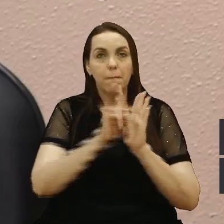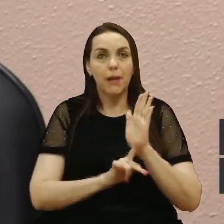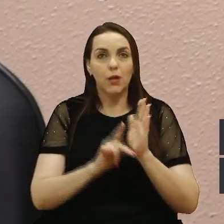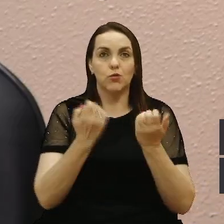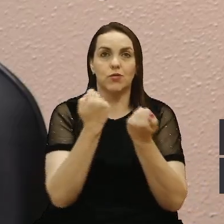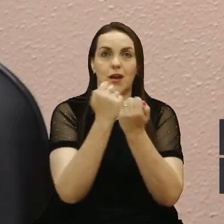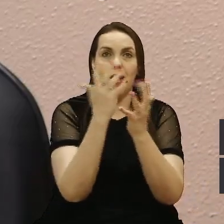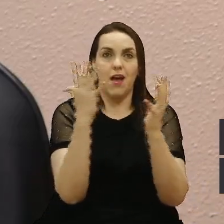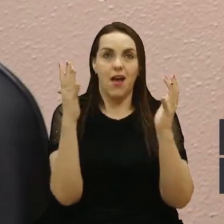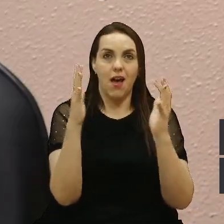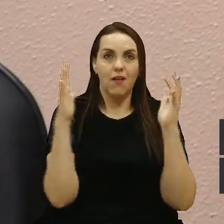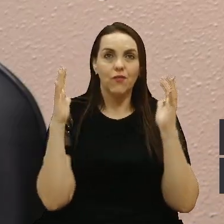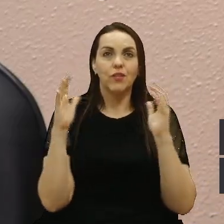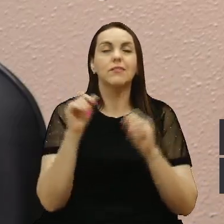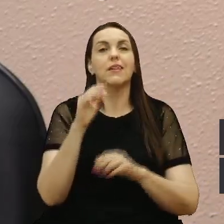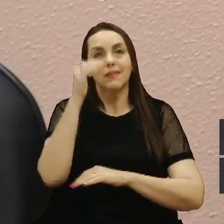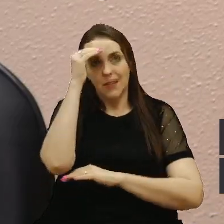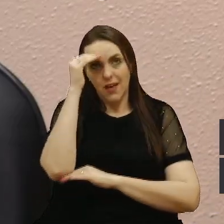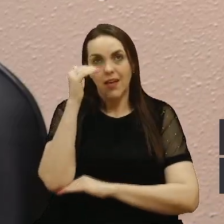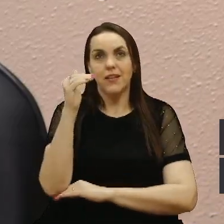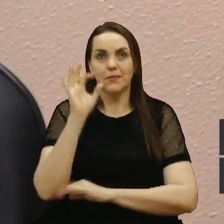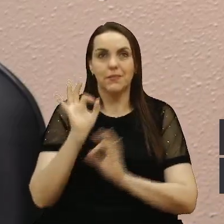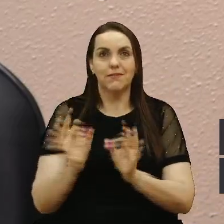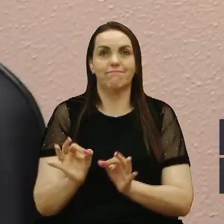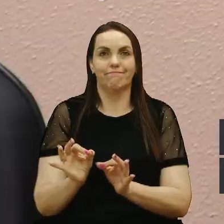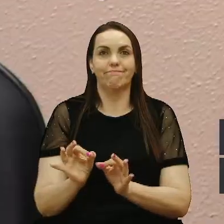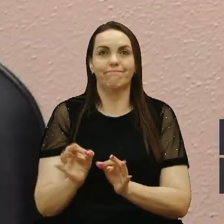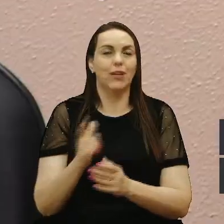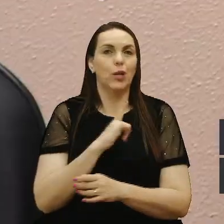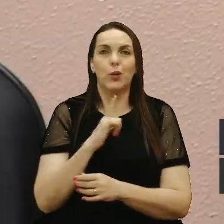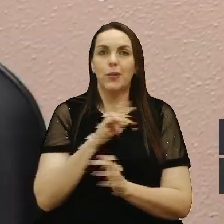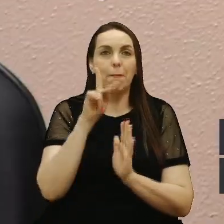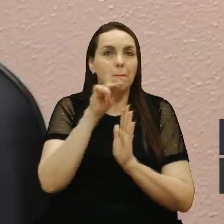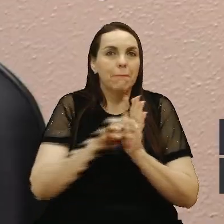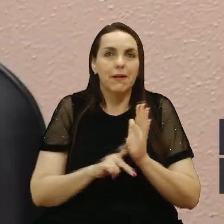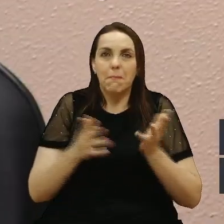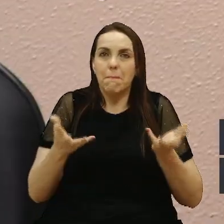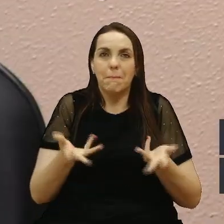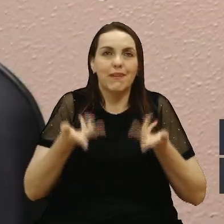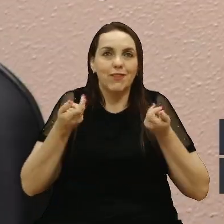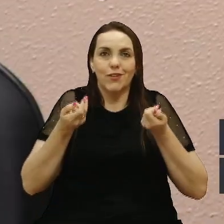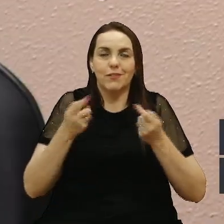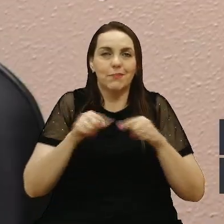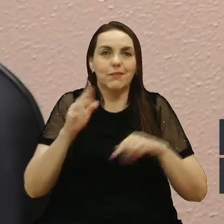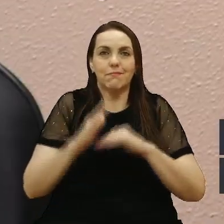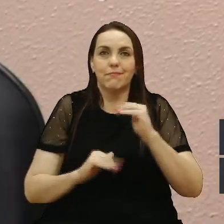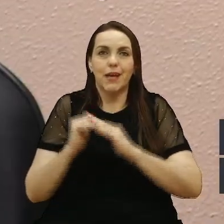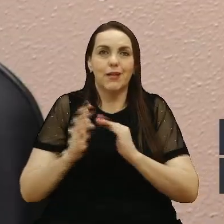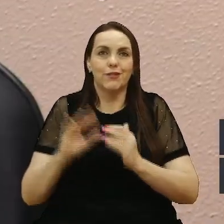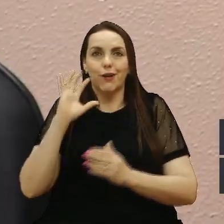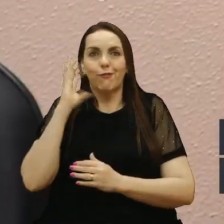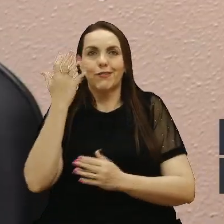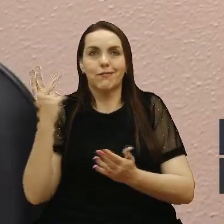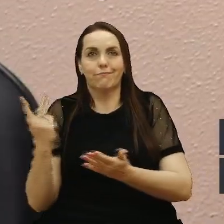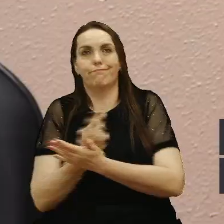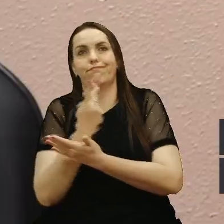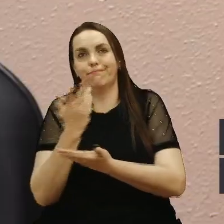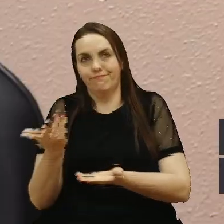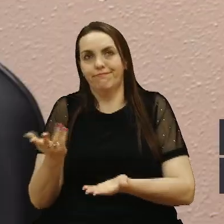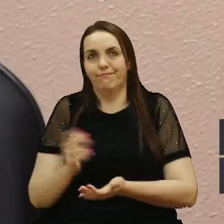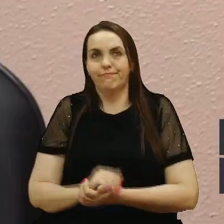arborização seja, de fato, respeitado. Né? Nós não podemos ter planos maravilhosos, mas, na prática, o que acontece de forma